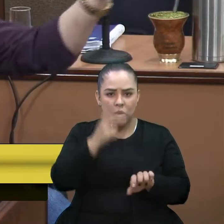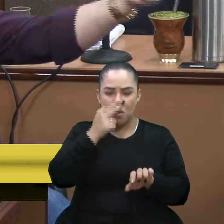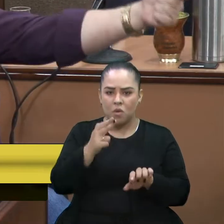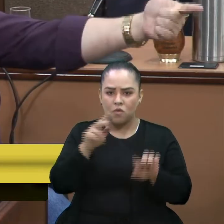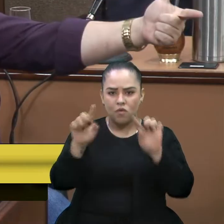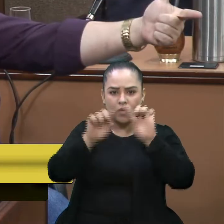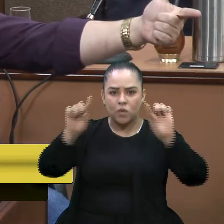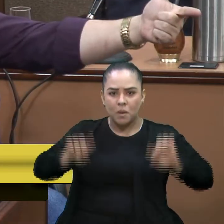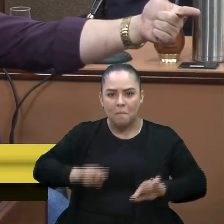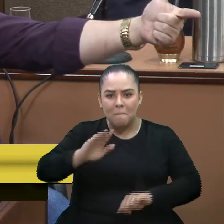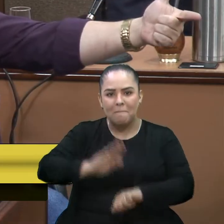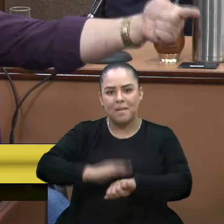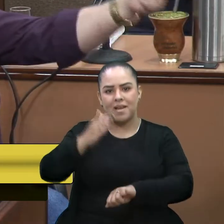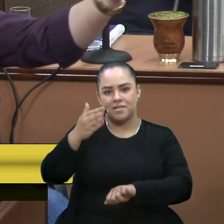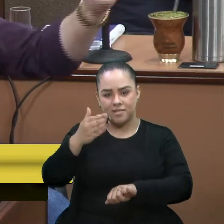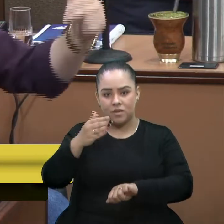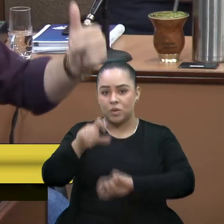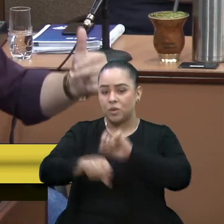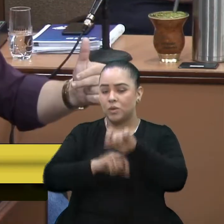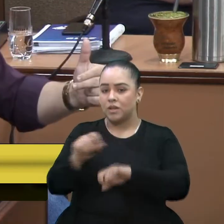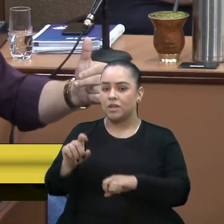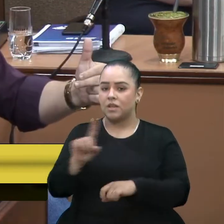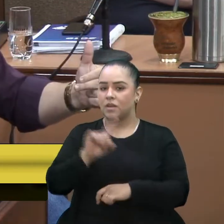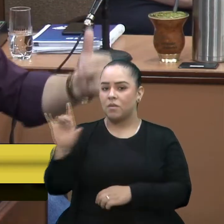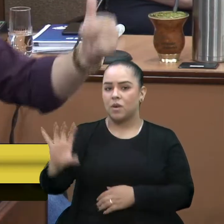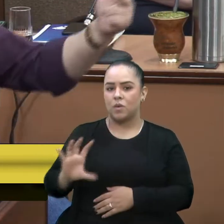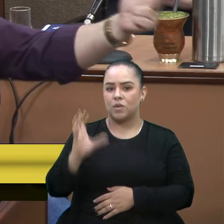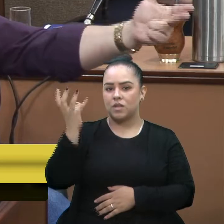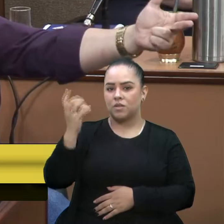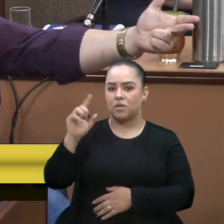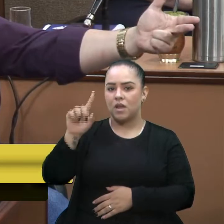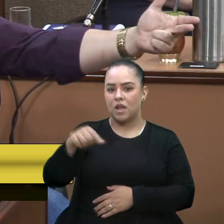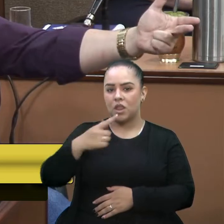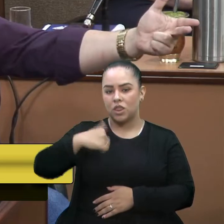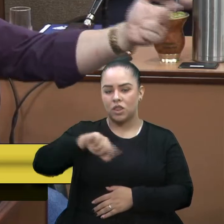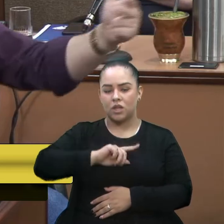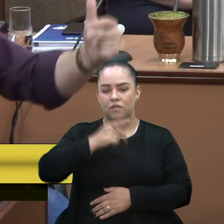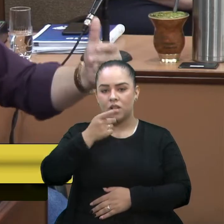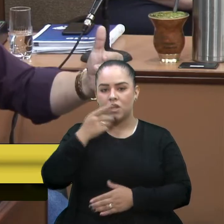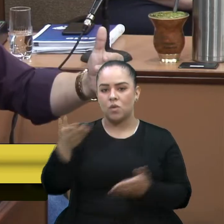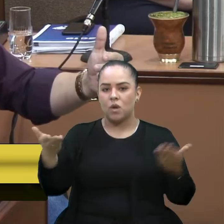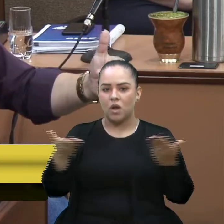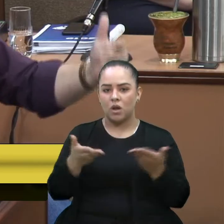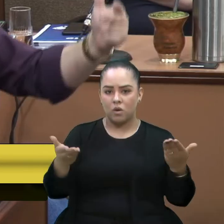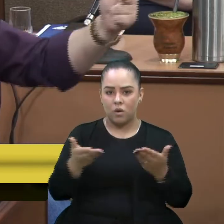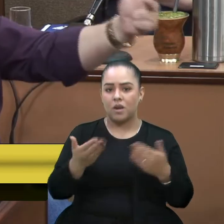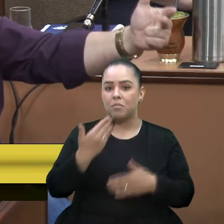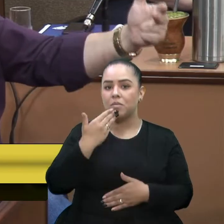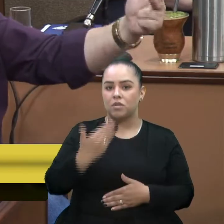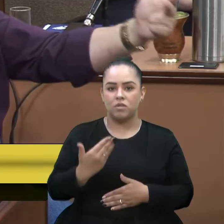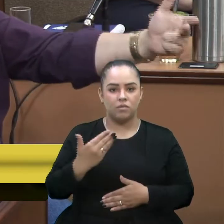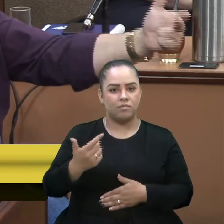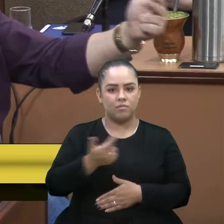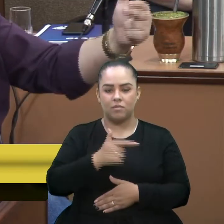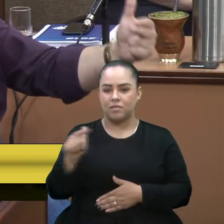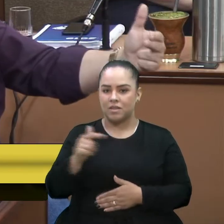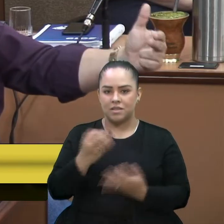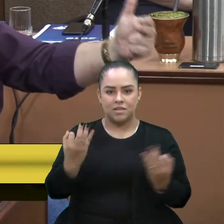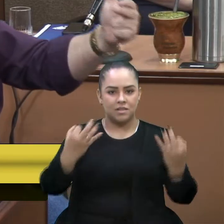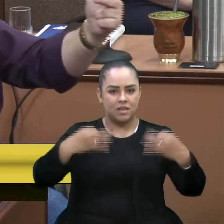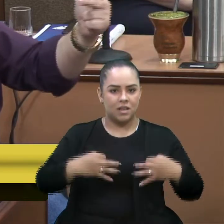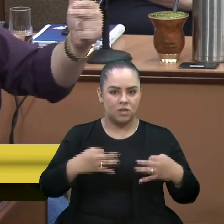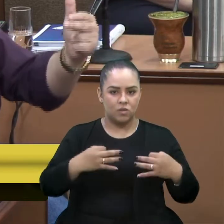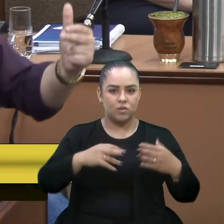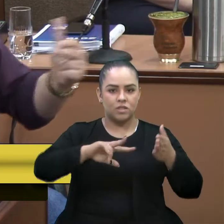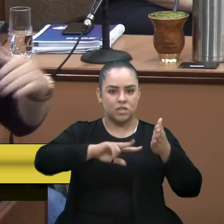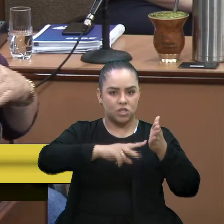até aumentaram. O que não está acontecendo é o que nós estamos falando agora e nós estamos reivindicando. Não há um consenso entre